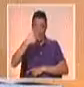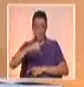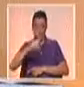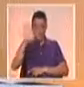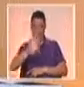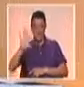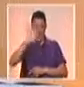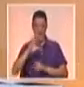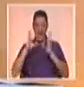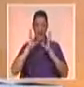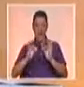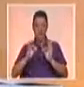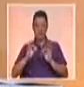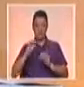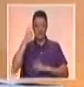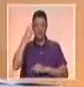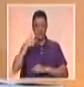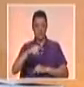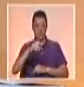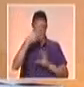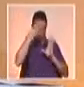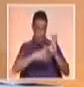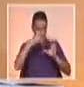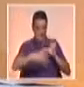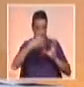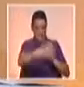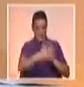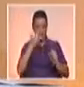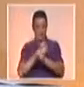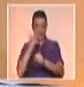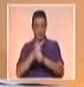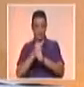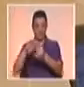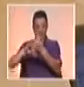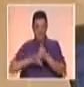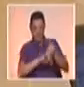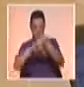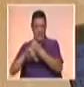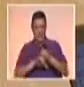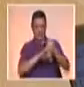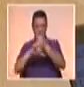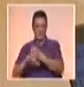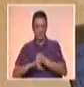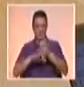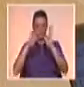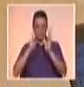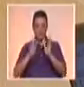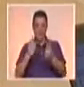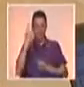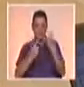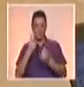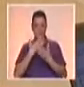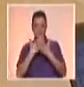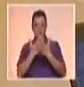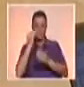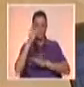Uhum. E, portanto, isso é um bocadinho complicado, sim, sim. Esse trabalho, não é? Sim, a nossa associação, de alguma forma, já tenta dar resposta a algumas solicitações, não é?